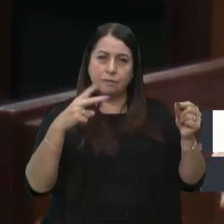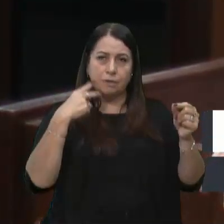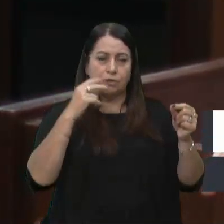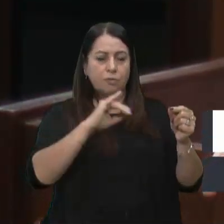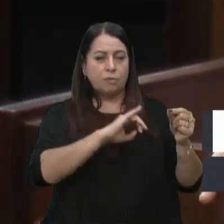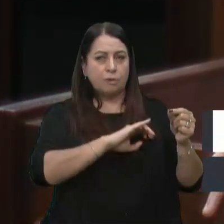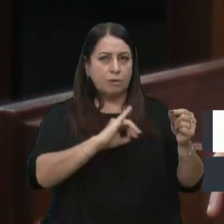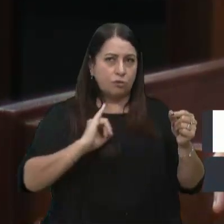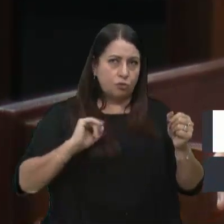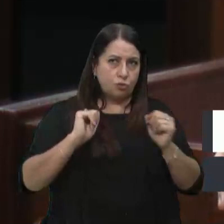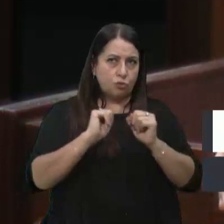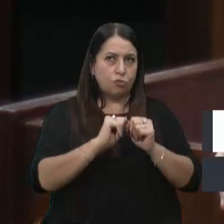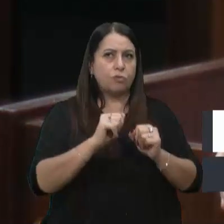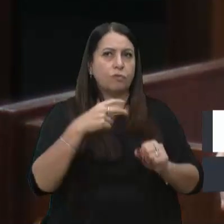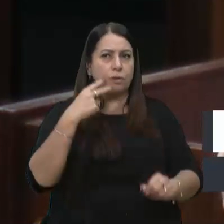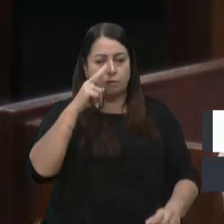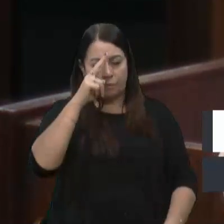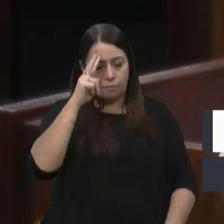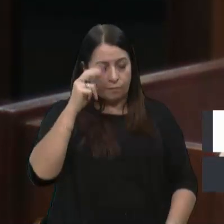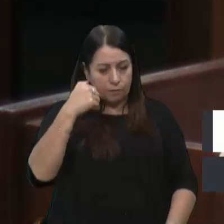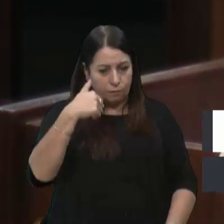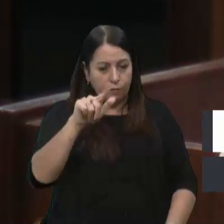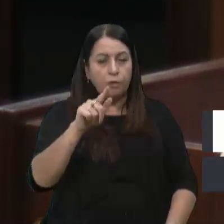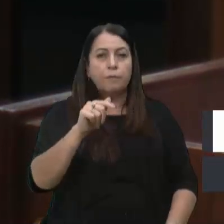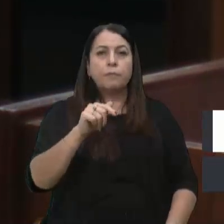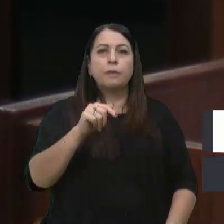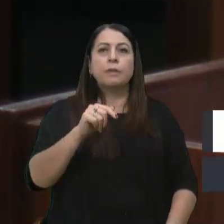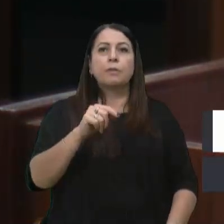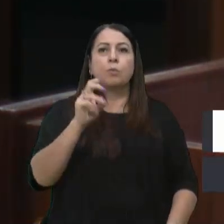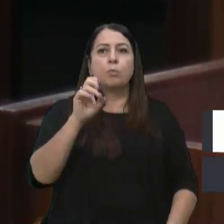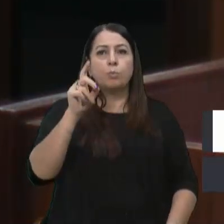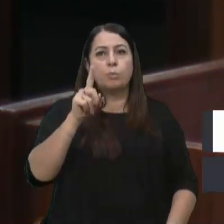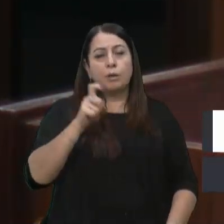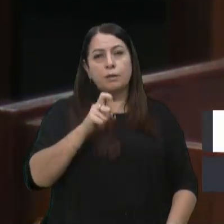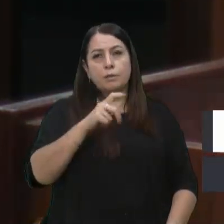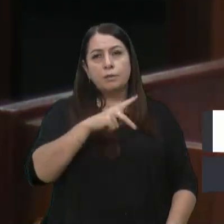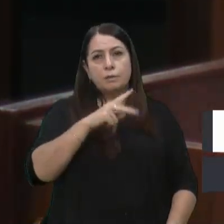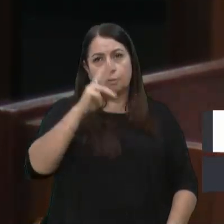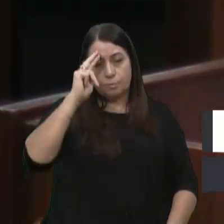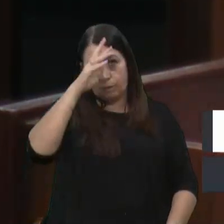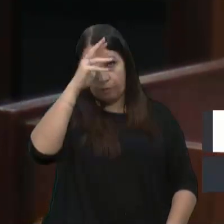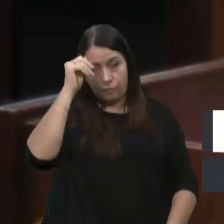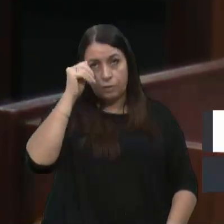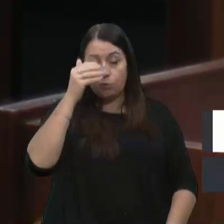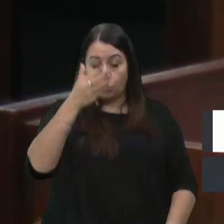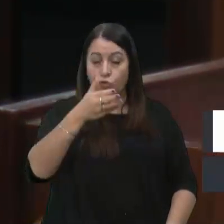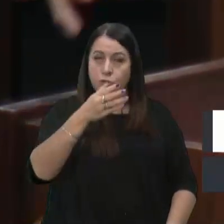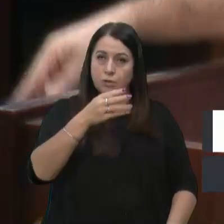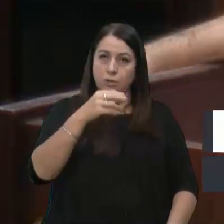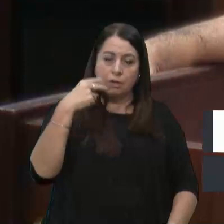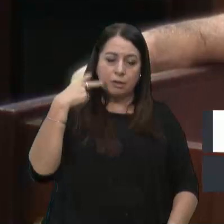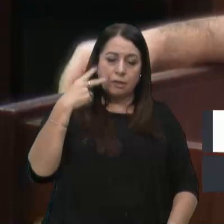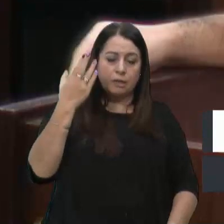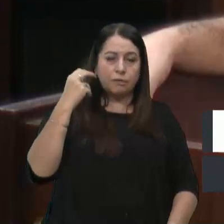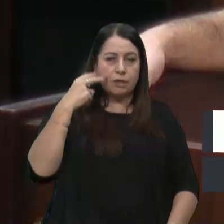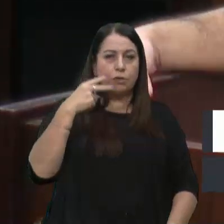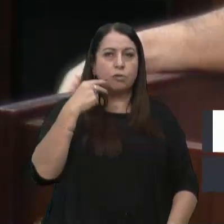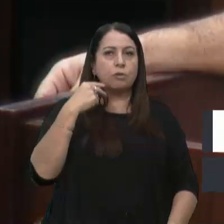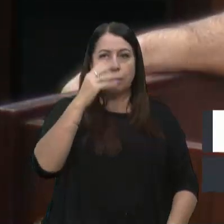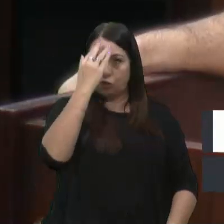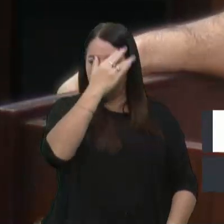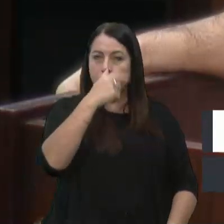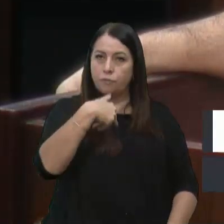de Carlos foi Vereador Luiz foi o ex-prefeito o atual prefeito ex-vereadora de lá foi